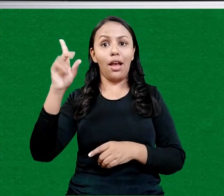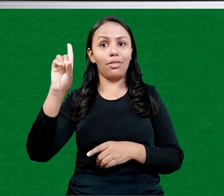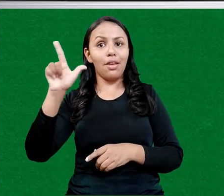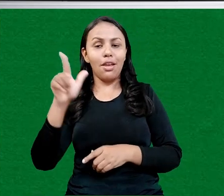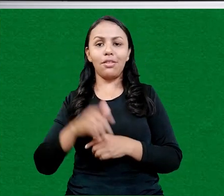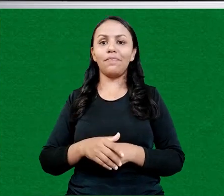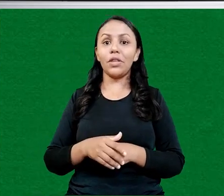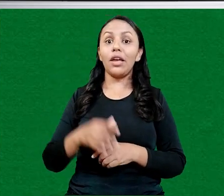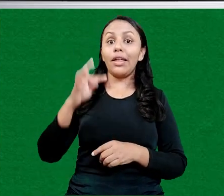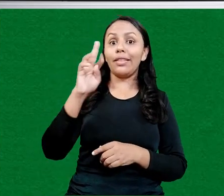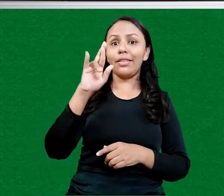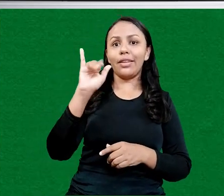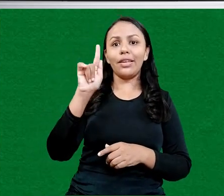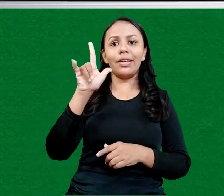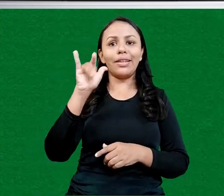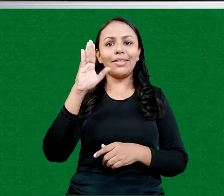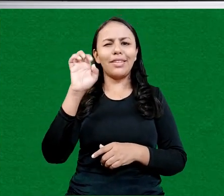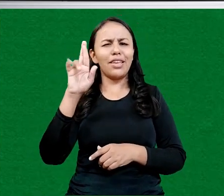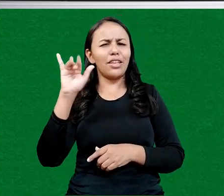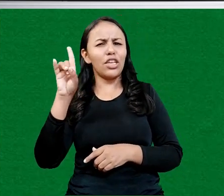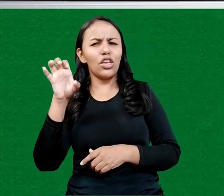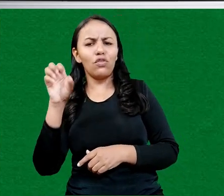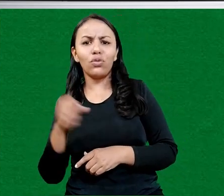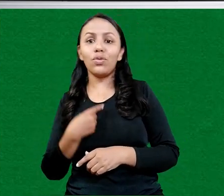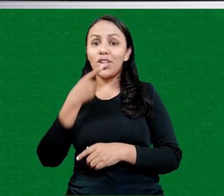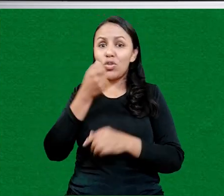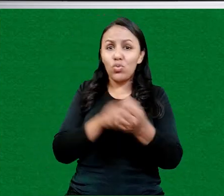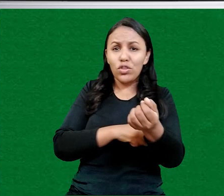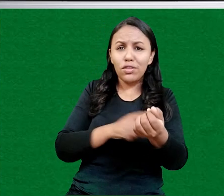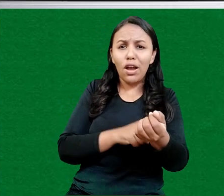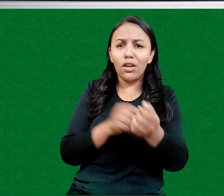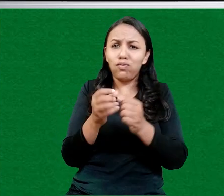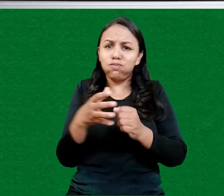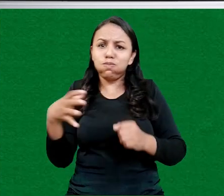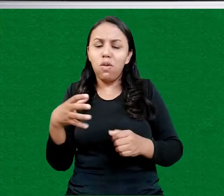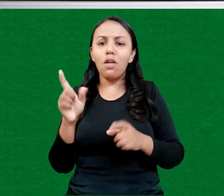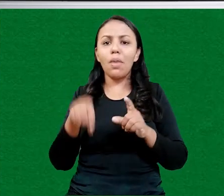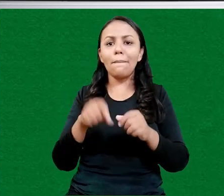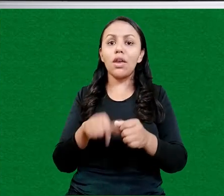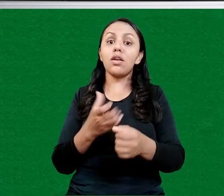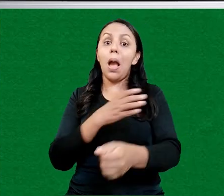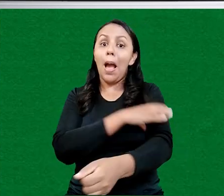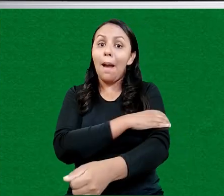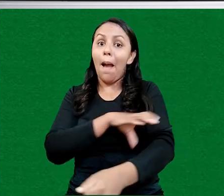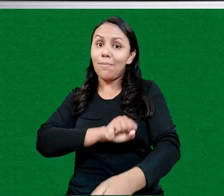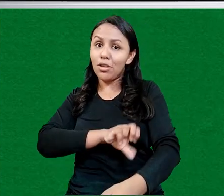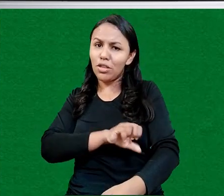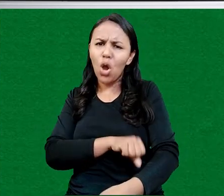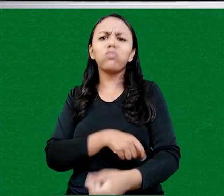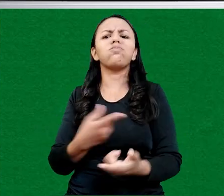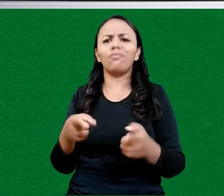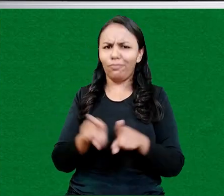triglicerídeos, da coagulação sanguínea, da pressão sanguínea, pressão arterial, como nós conhecemos.